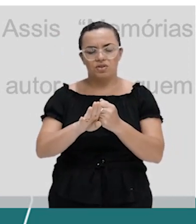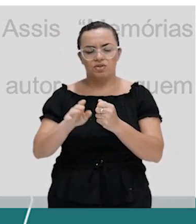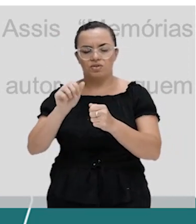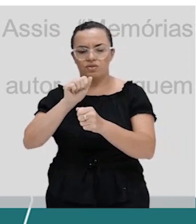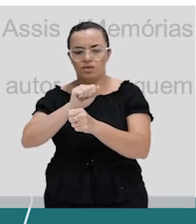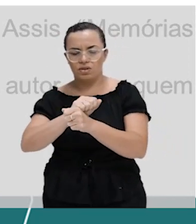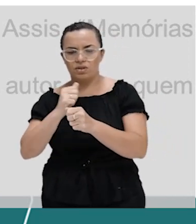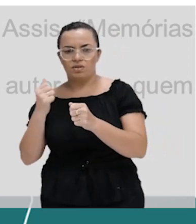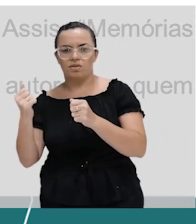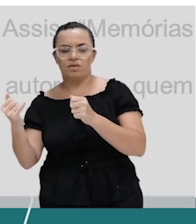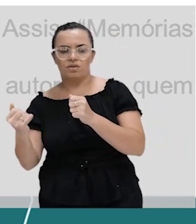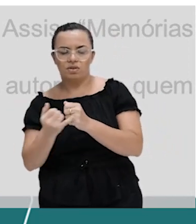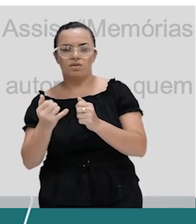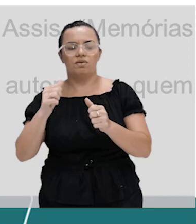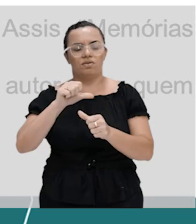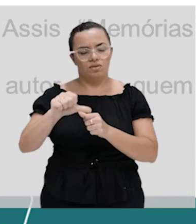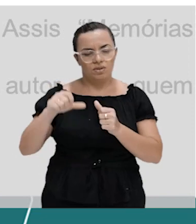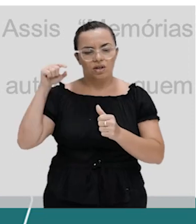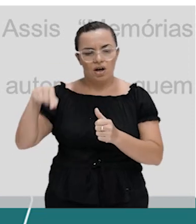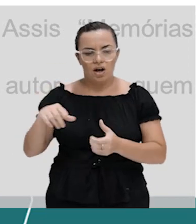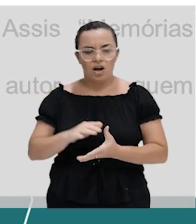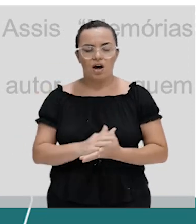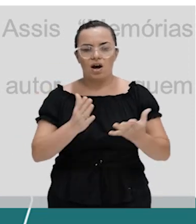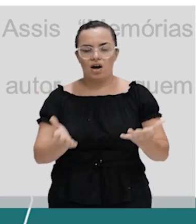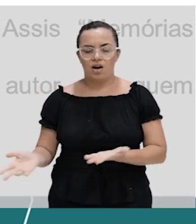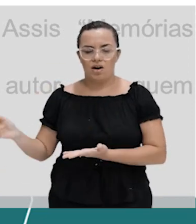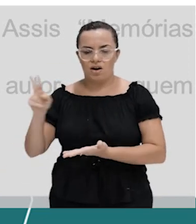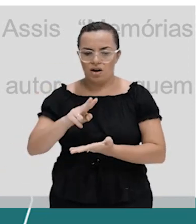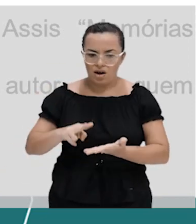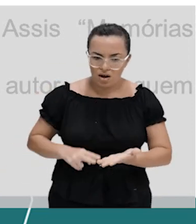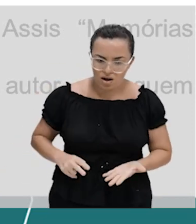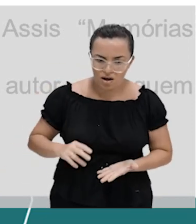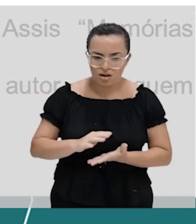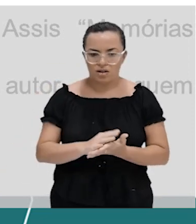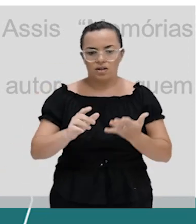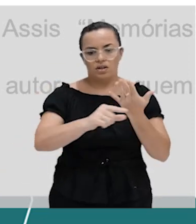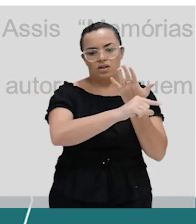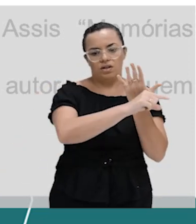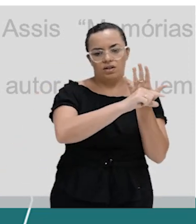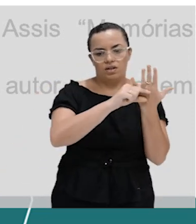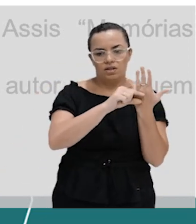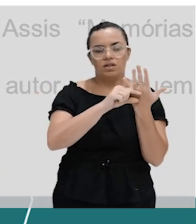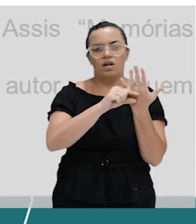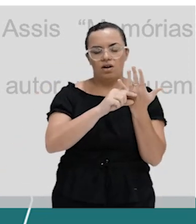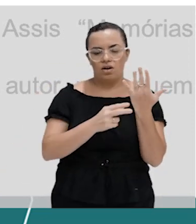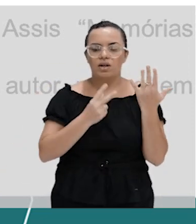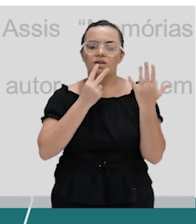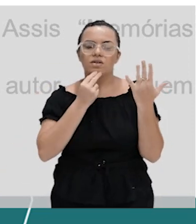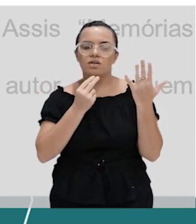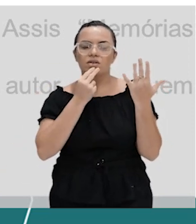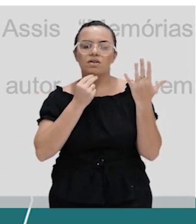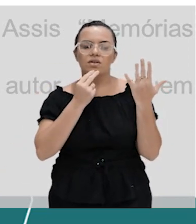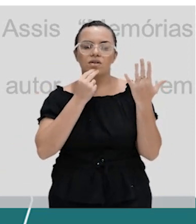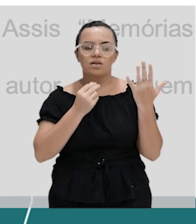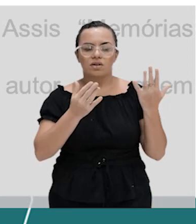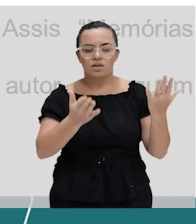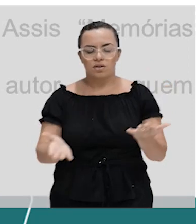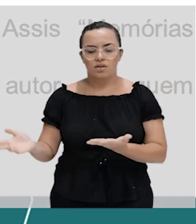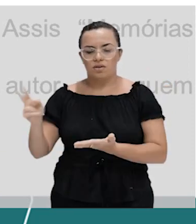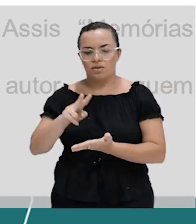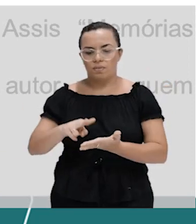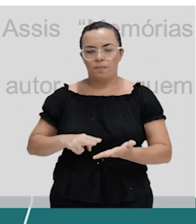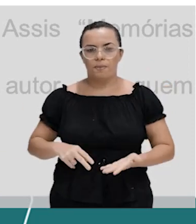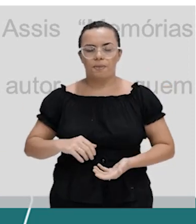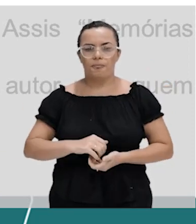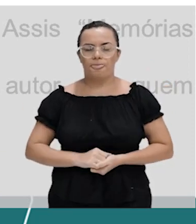Cubas. Eu não sou propriamente um autor defunto, mas um defunto autor, para quem a campa foi um